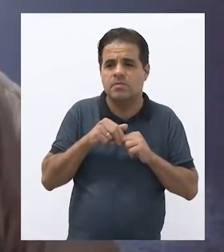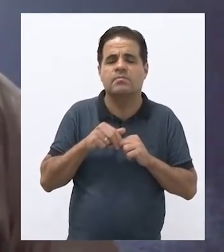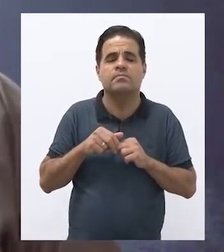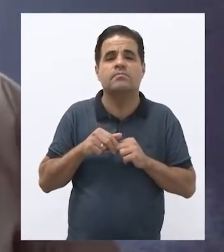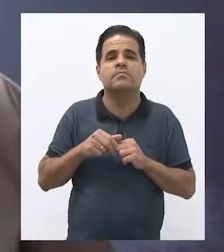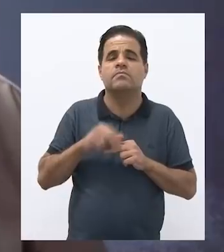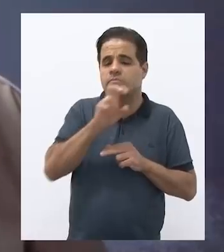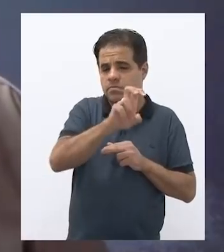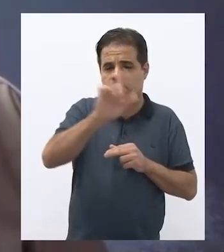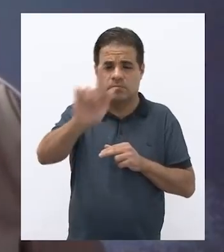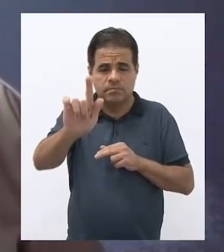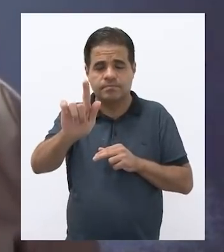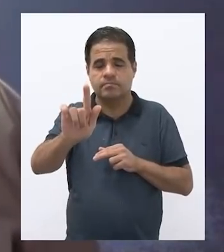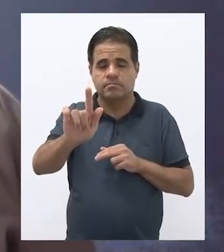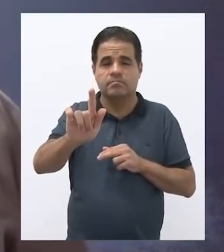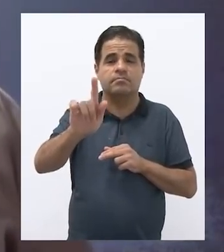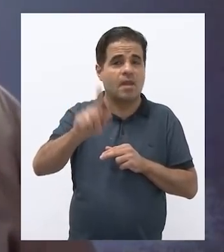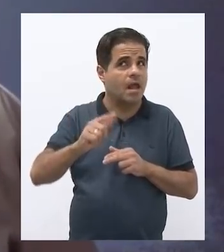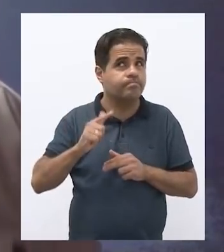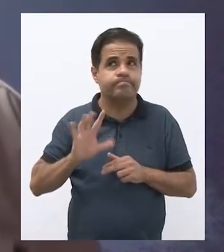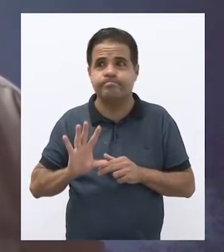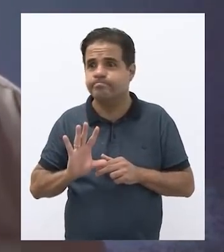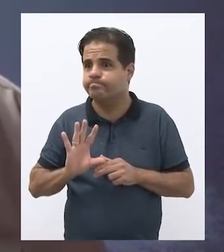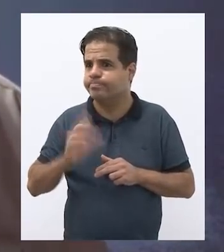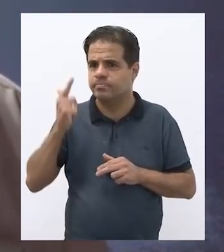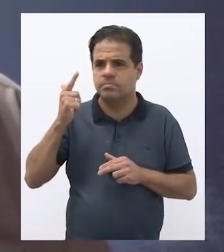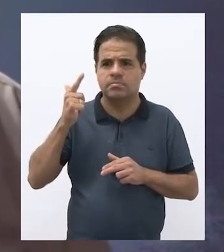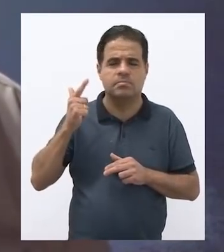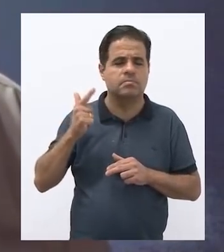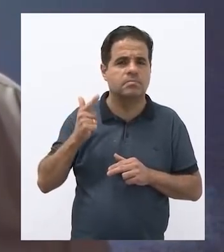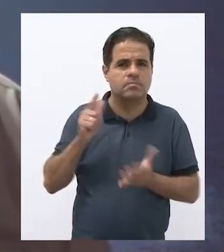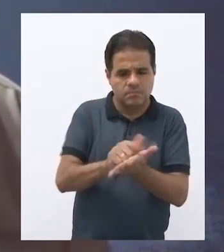o 5G, que pode ser a solução no papel,